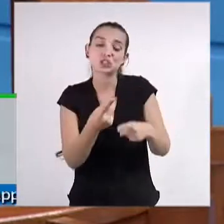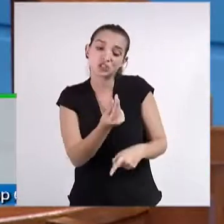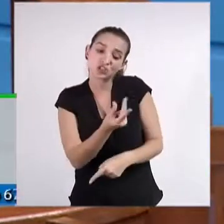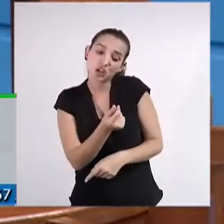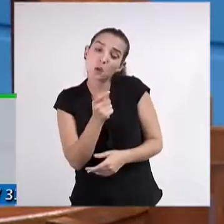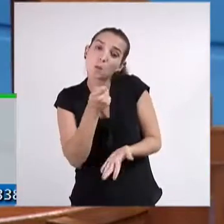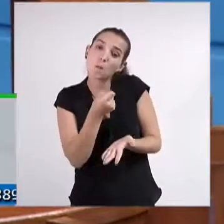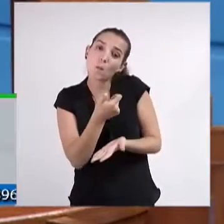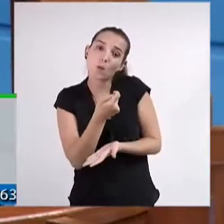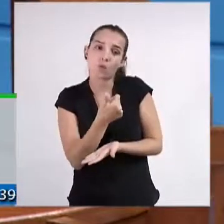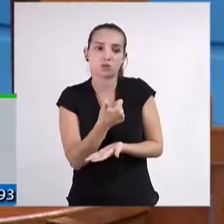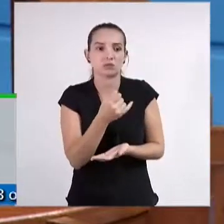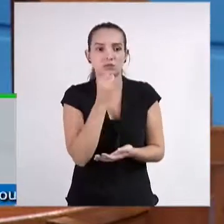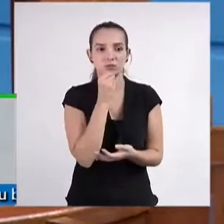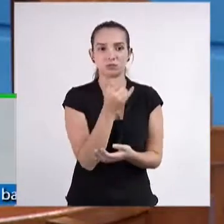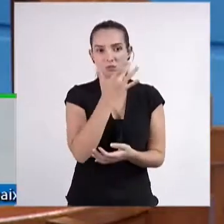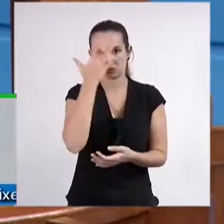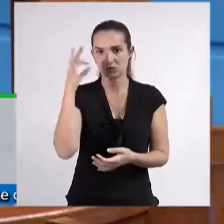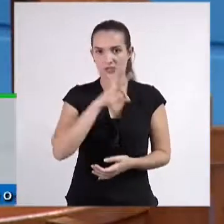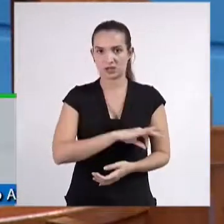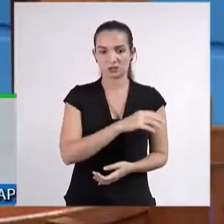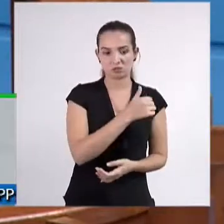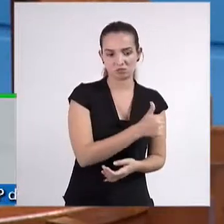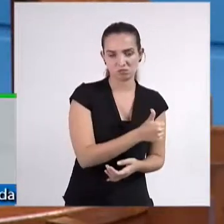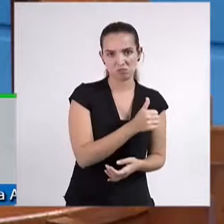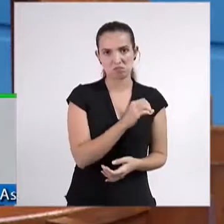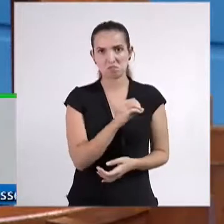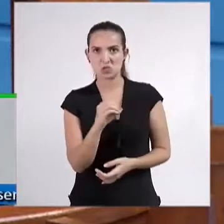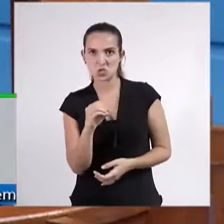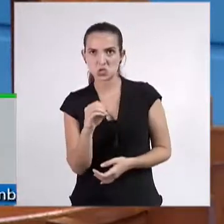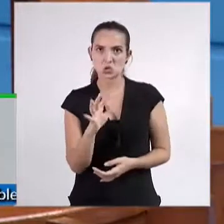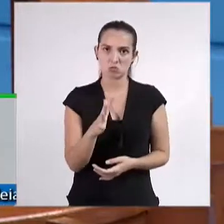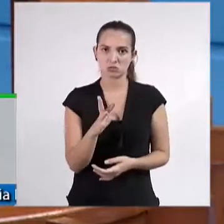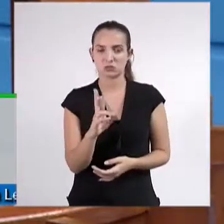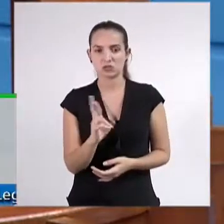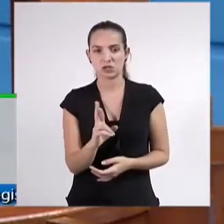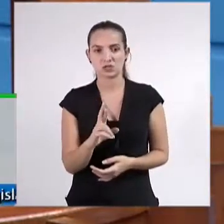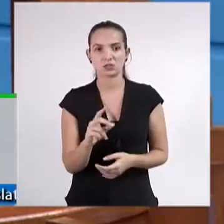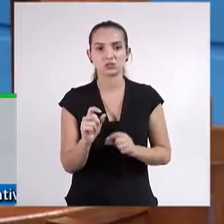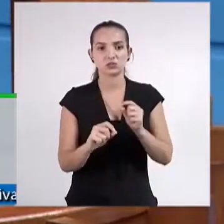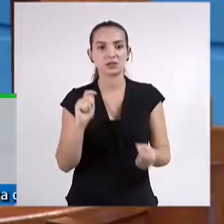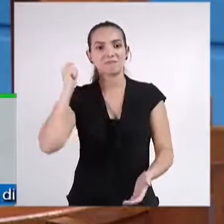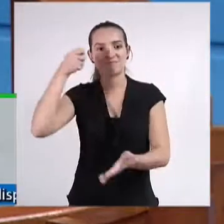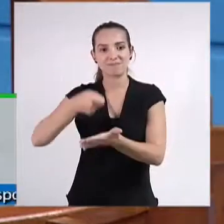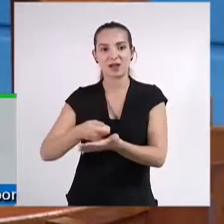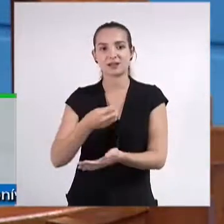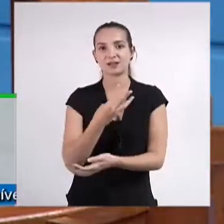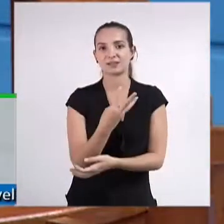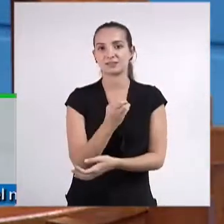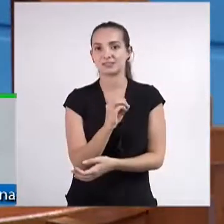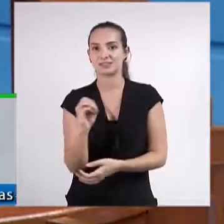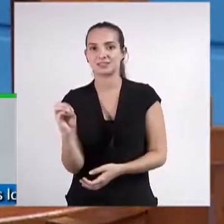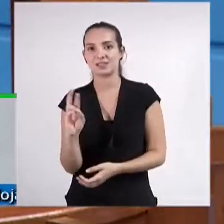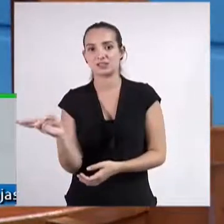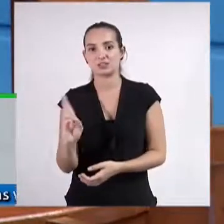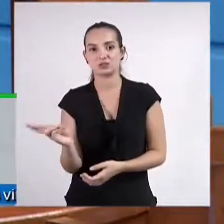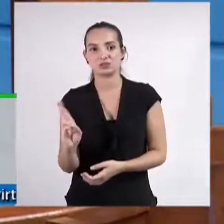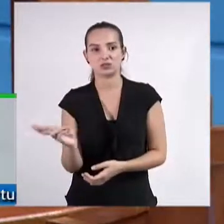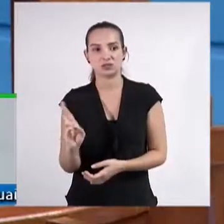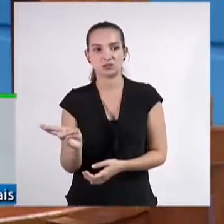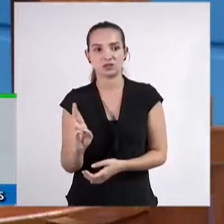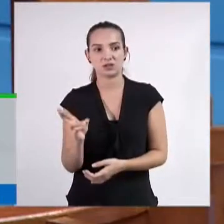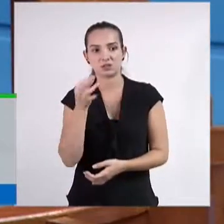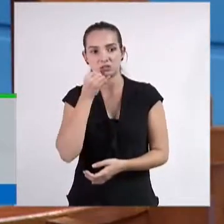R$ 800. Uma pessoa que ganha R$ 1.000 e poucos e está pagando R$ 300, ela não pode, de um mês para o outro, pagar R$